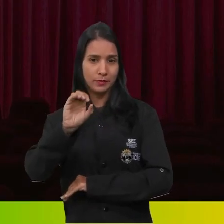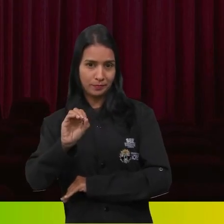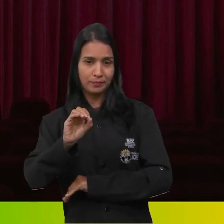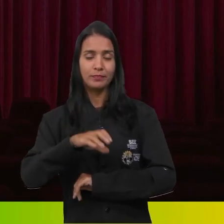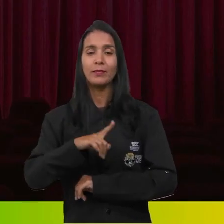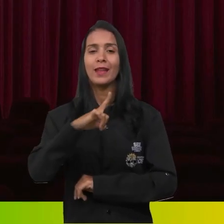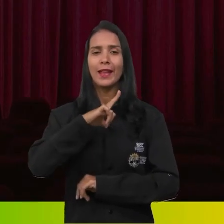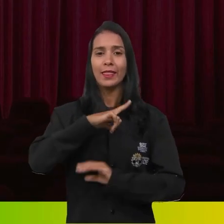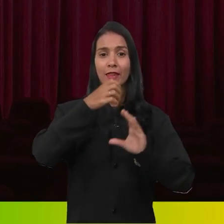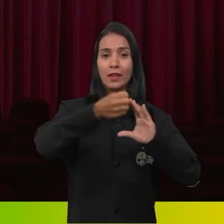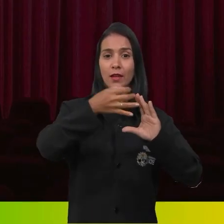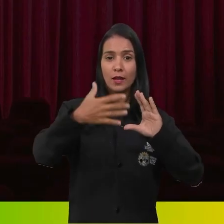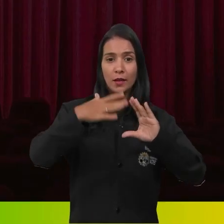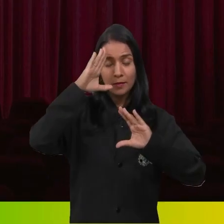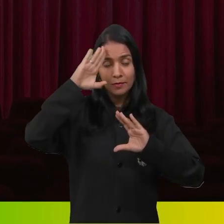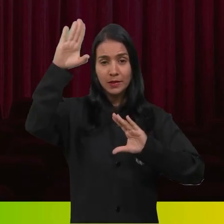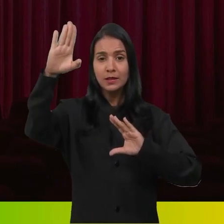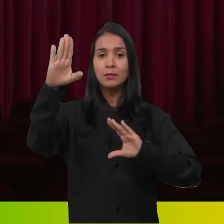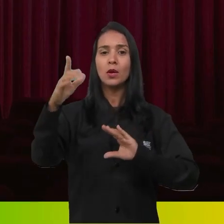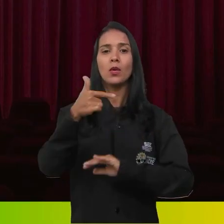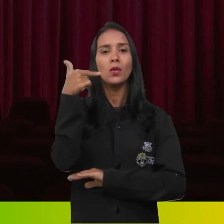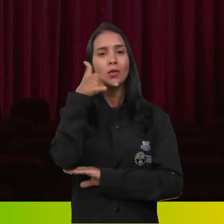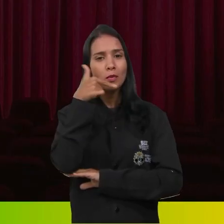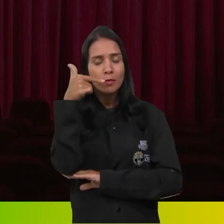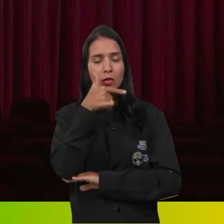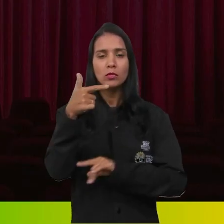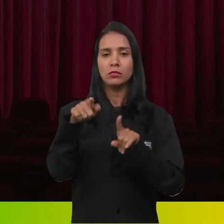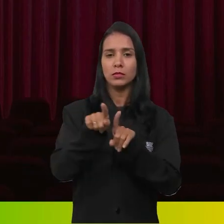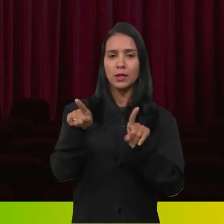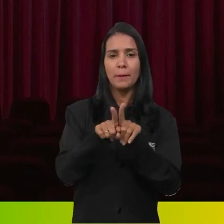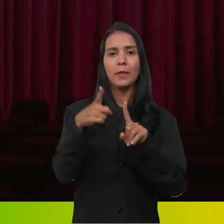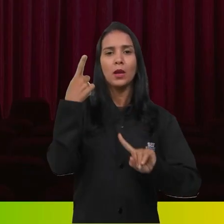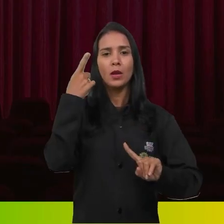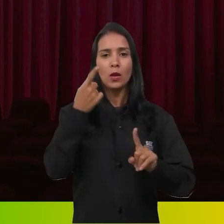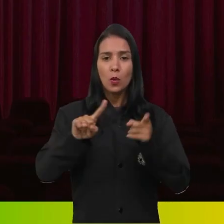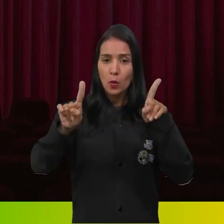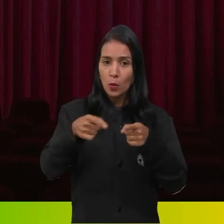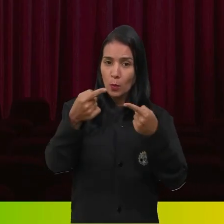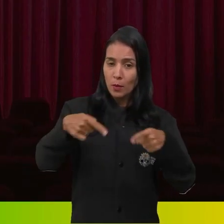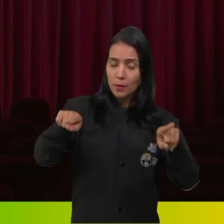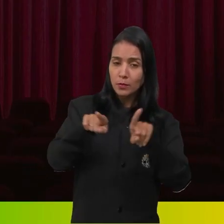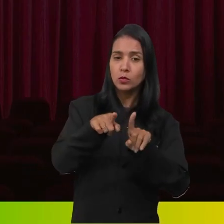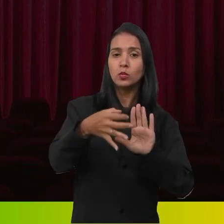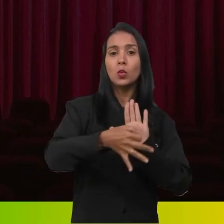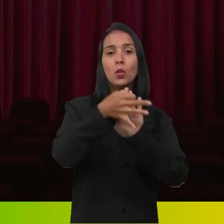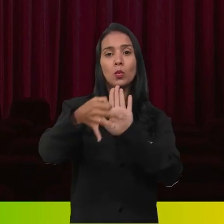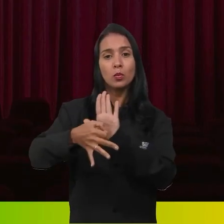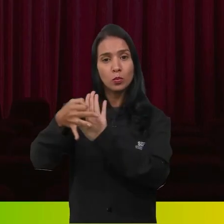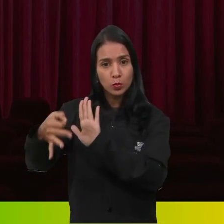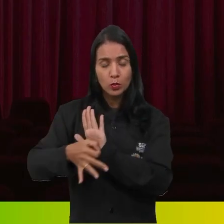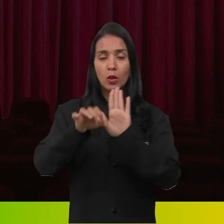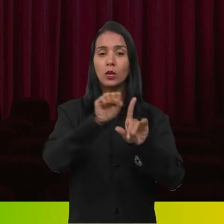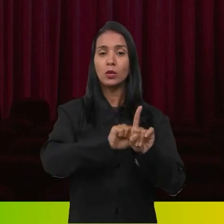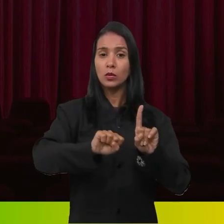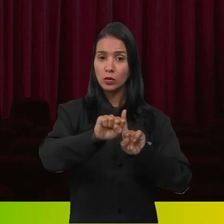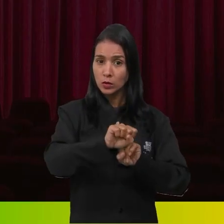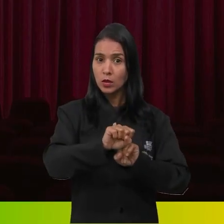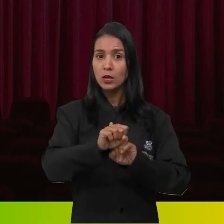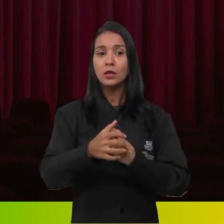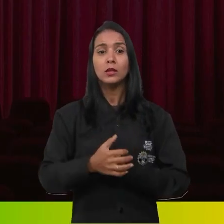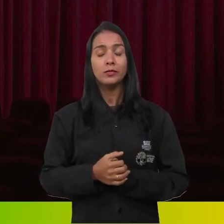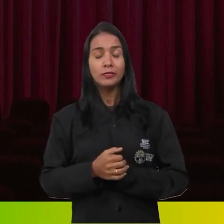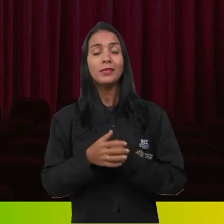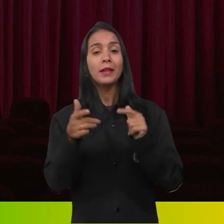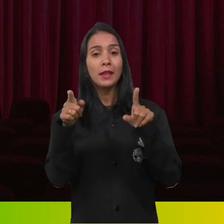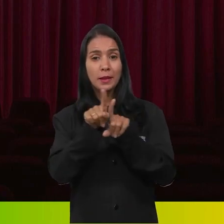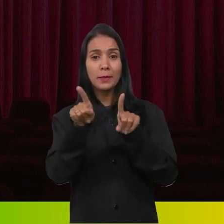característica o humor, música, crítica social leve. Era da Atlântida Cinematográfica,